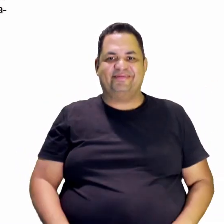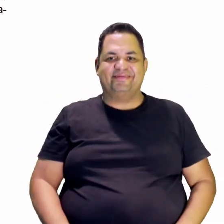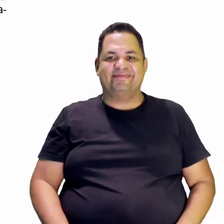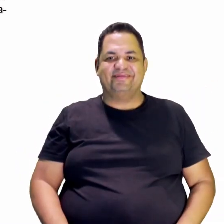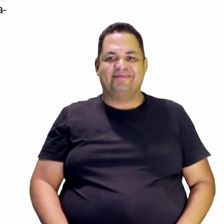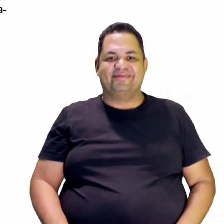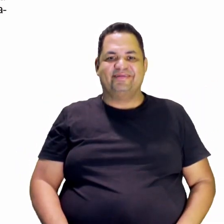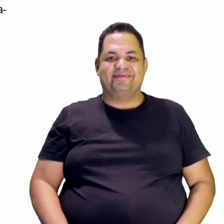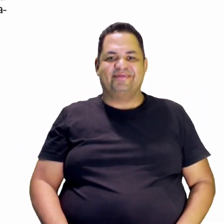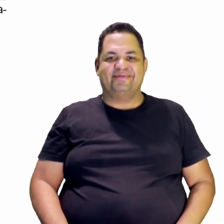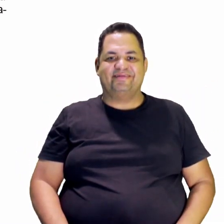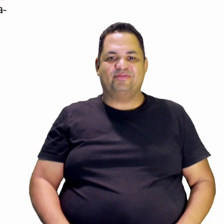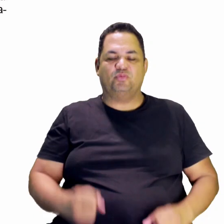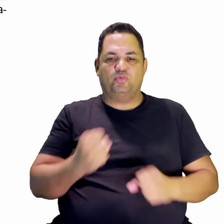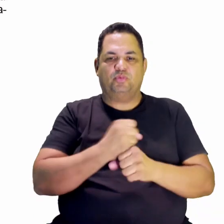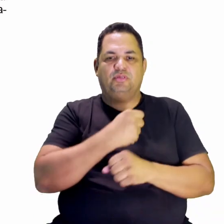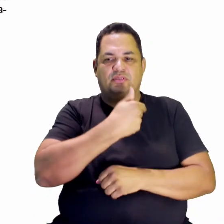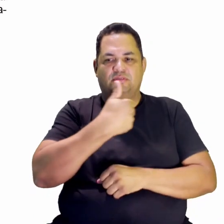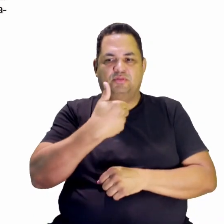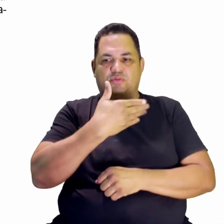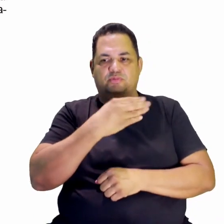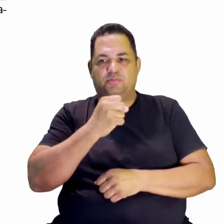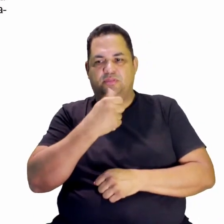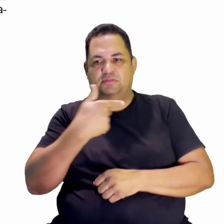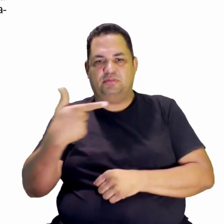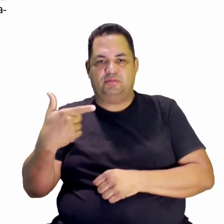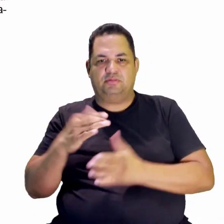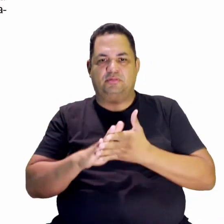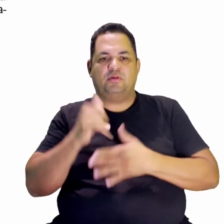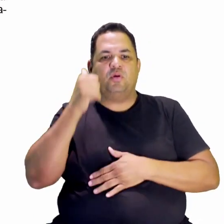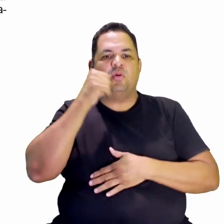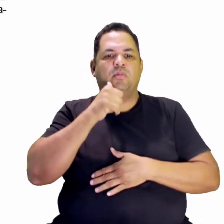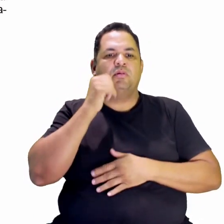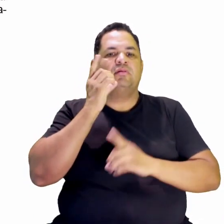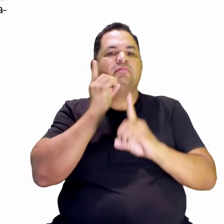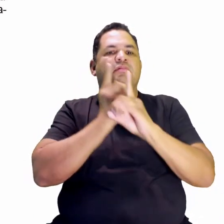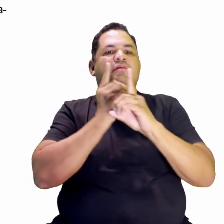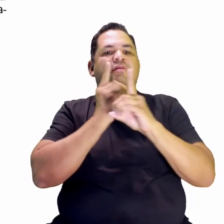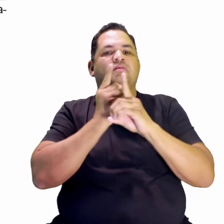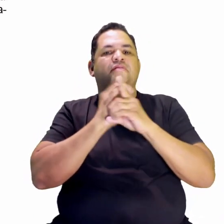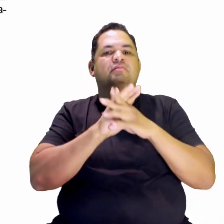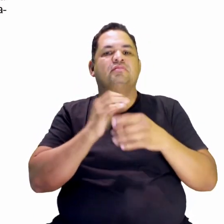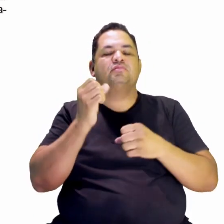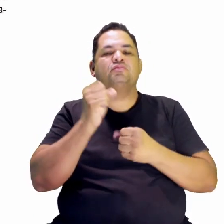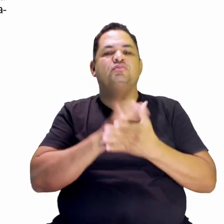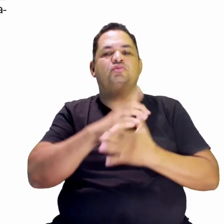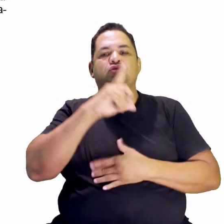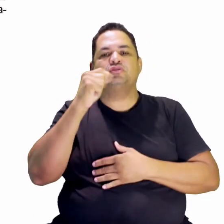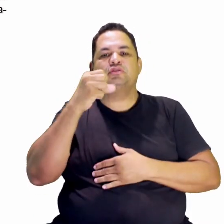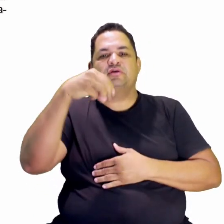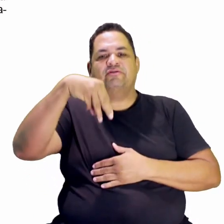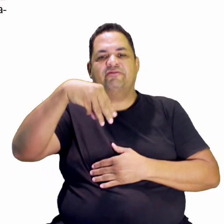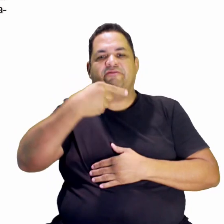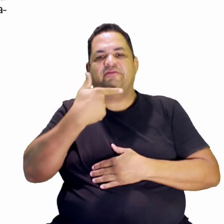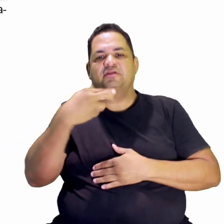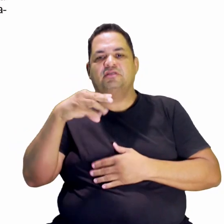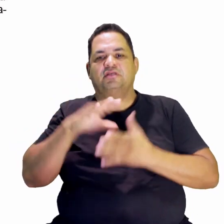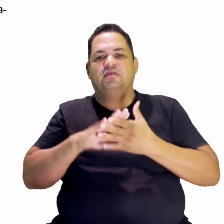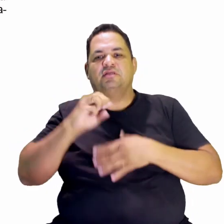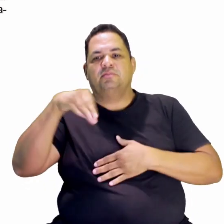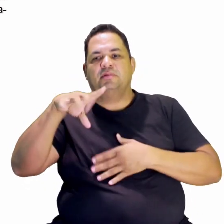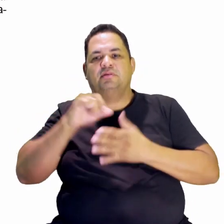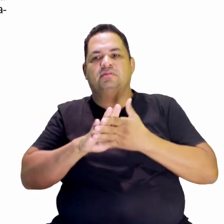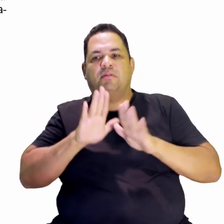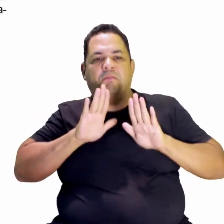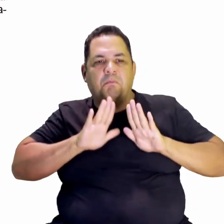né, em 2012. Uma mulher foi flagrada no dia 23 de março empurrando seu carro em um bairro